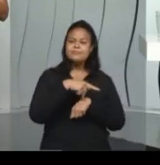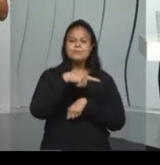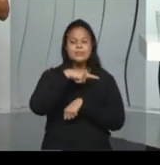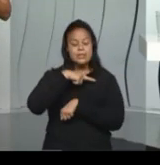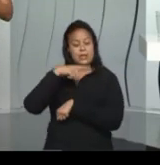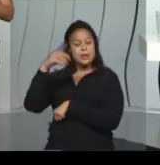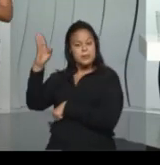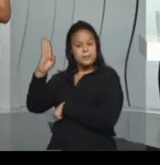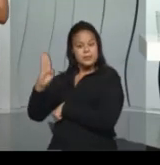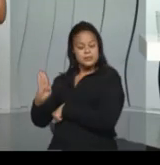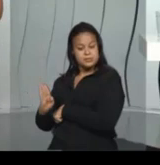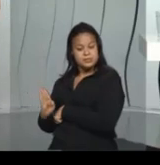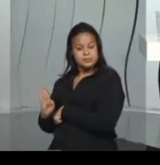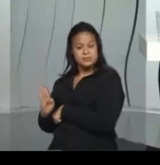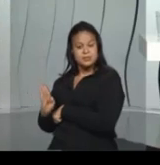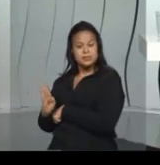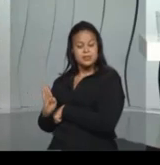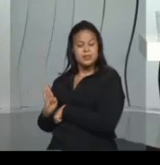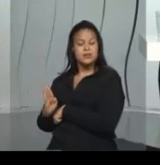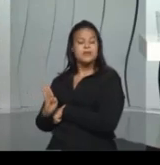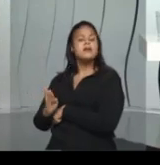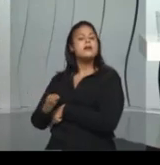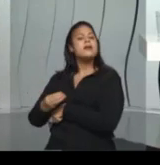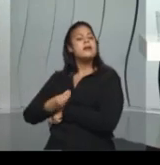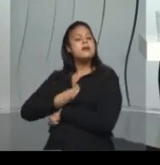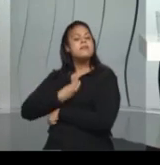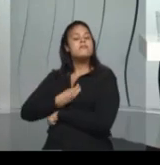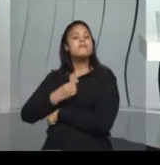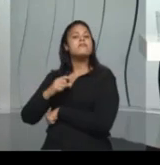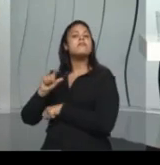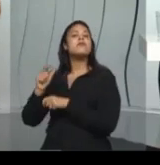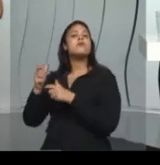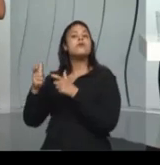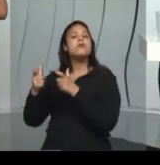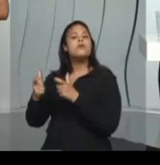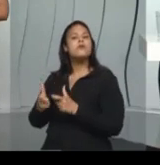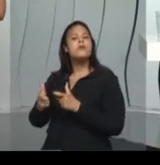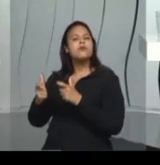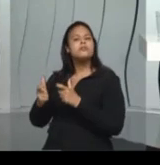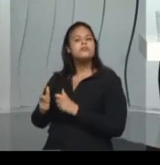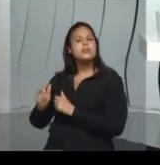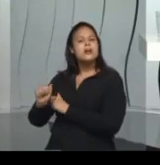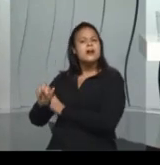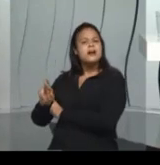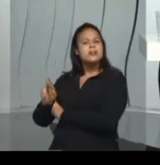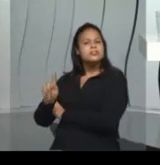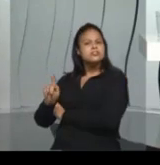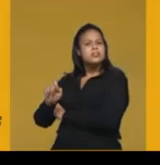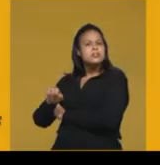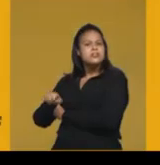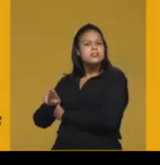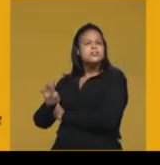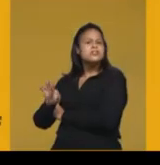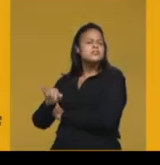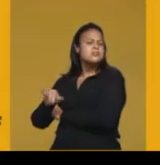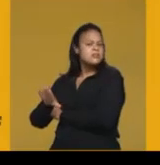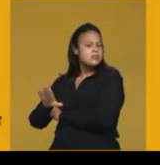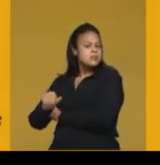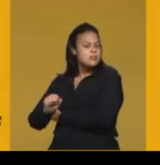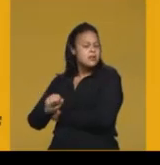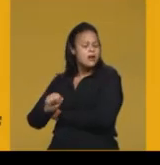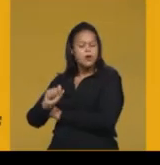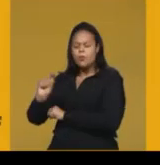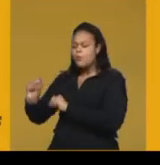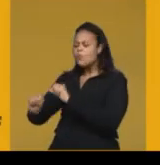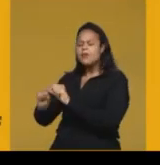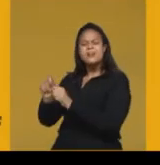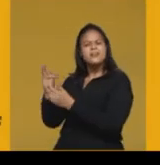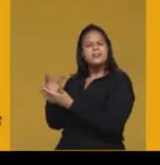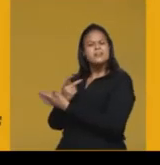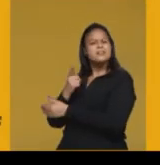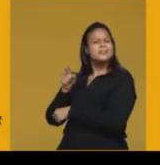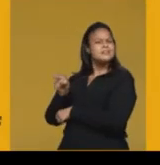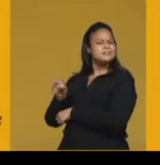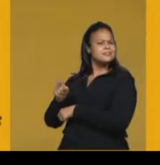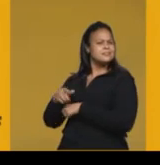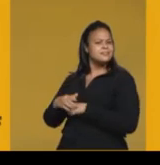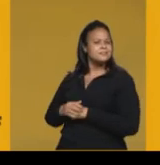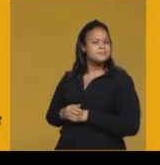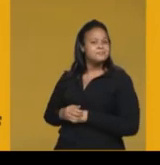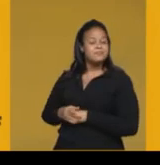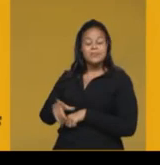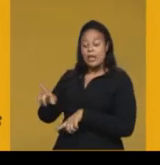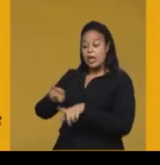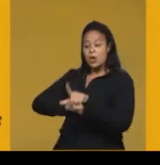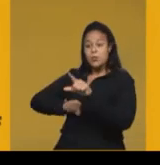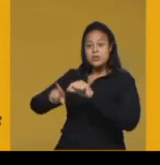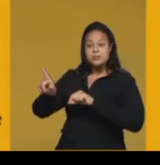brasileiros que estão vivendo na Argentina e vão falar como que está acontecendo lá. Eu escolhi um relato de uma brasileira